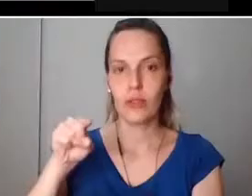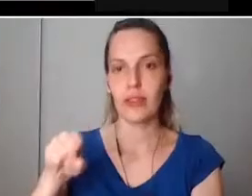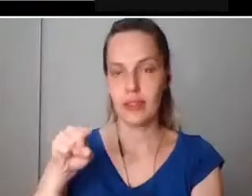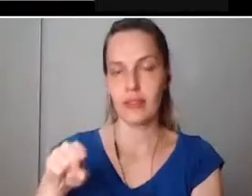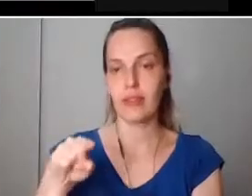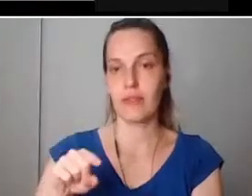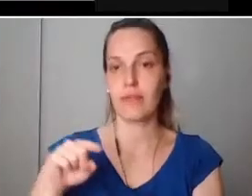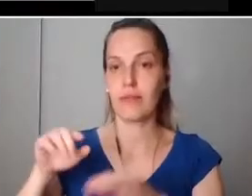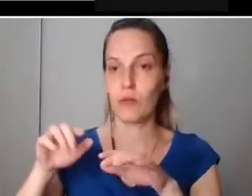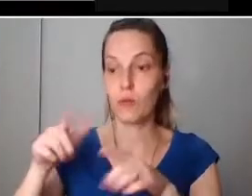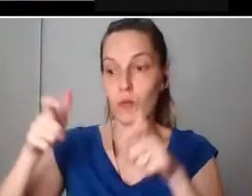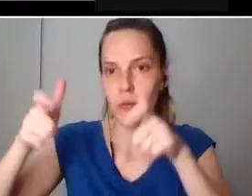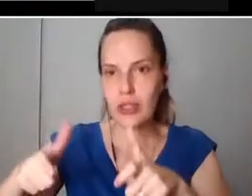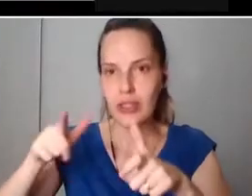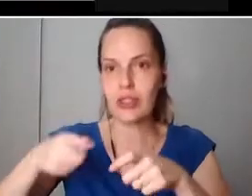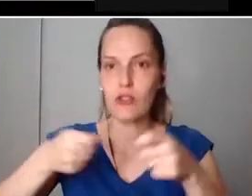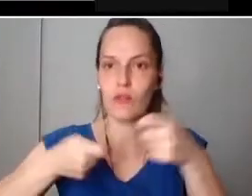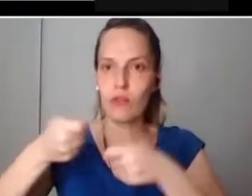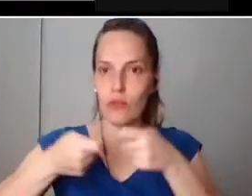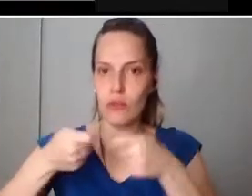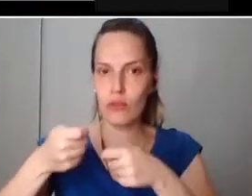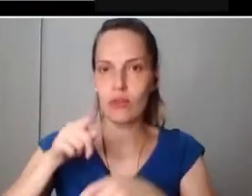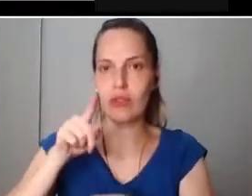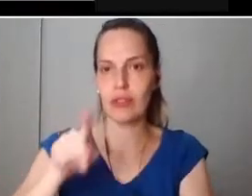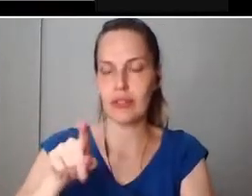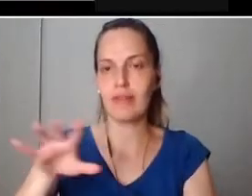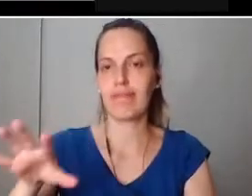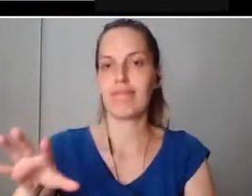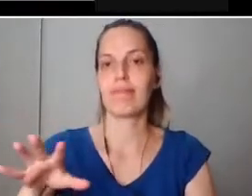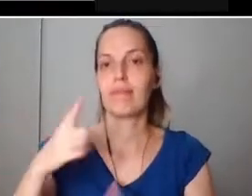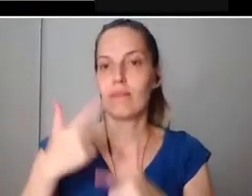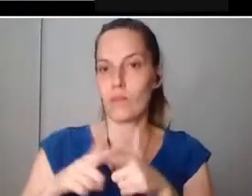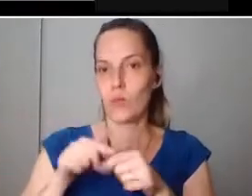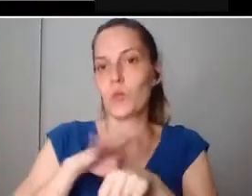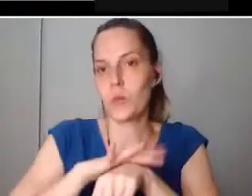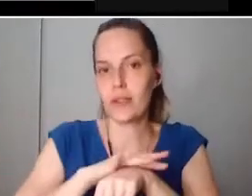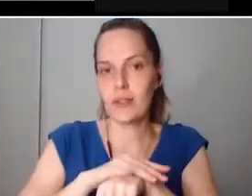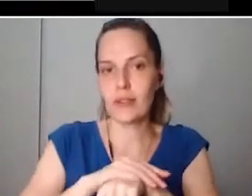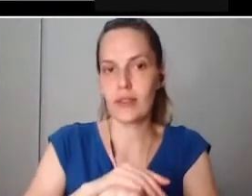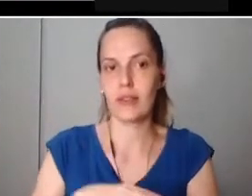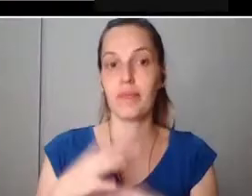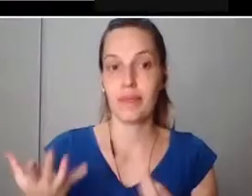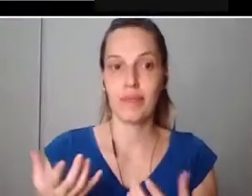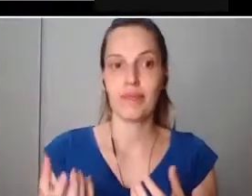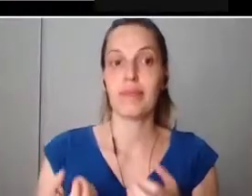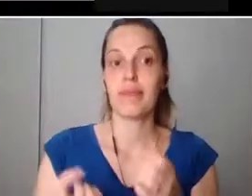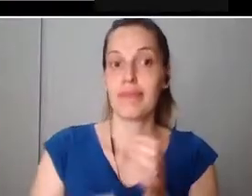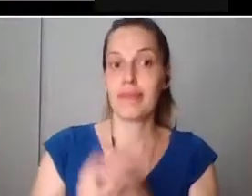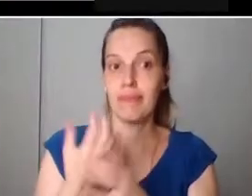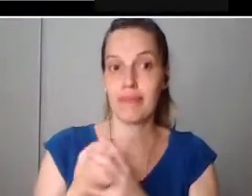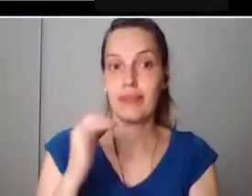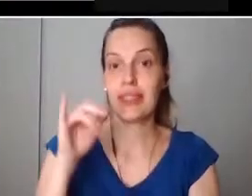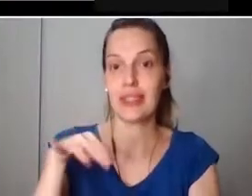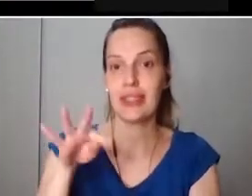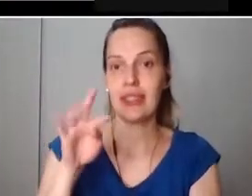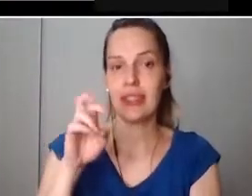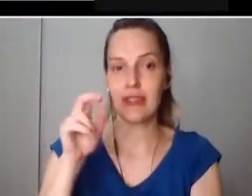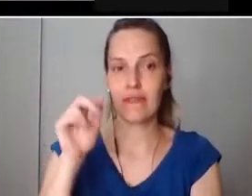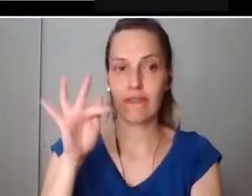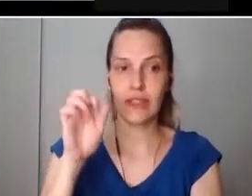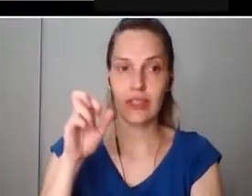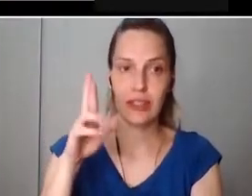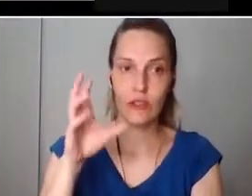infecção. E lá no início, tu já precisa gerar uma resposta de interferon. Hoje a gente sabe que quem não gera essa resposta de interferon do tipo 1 no